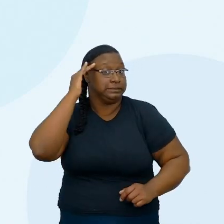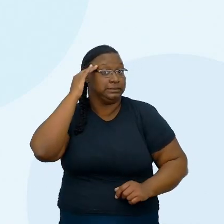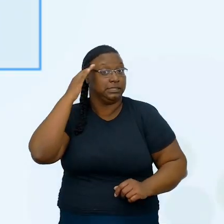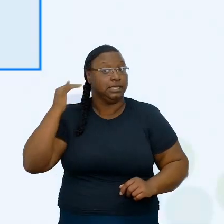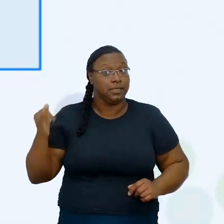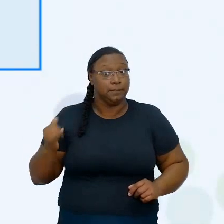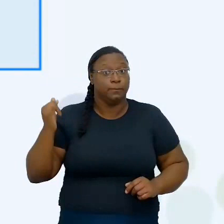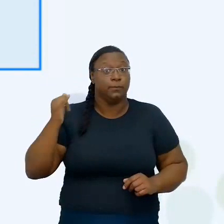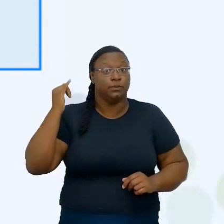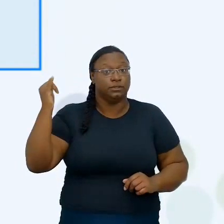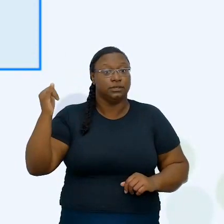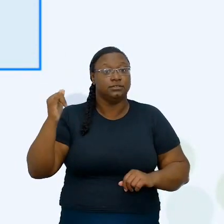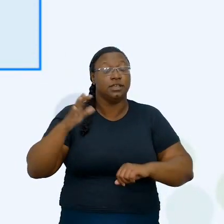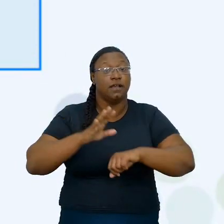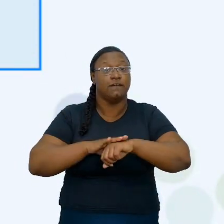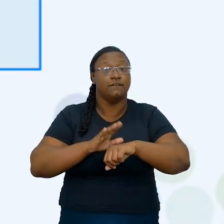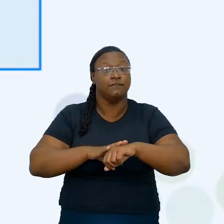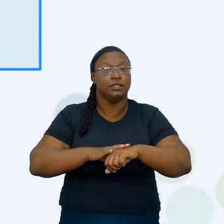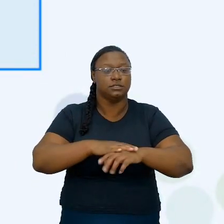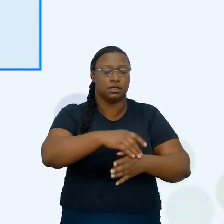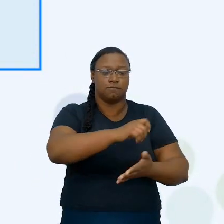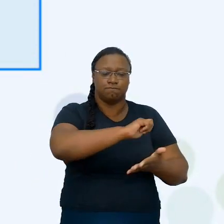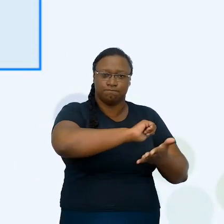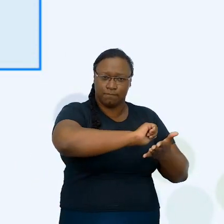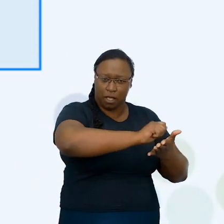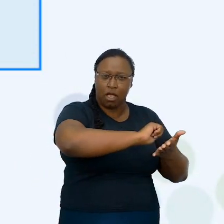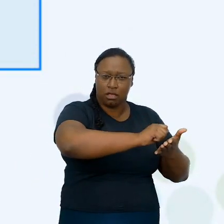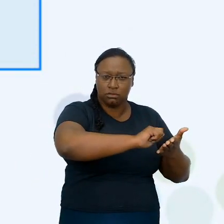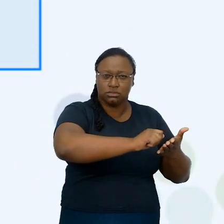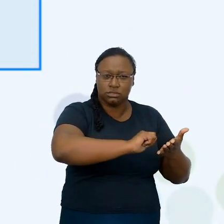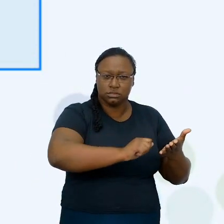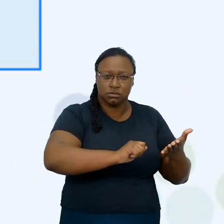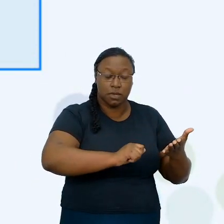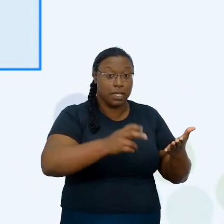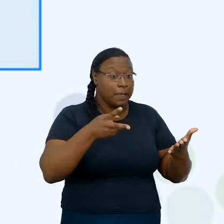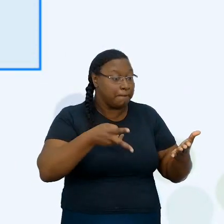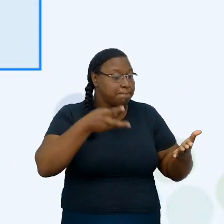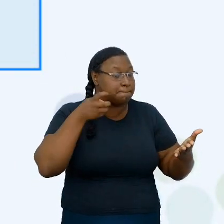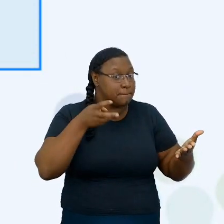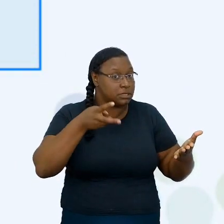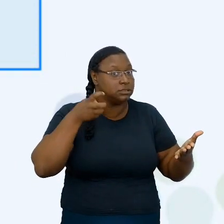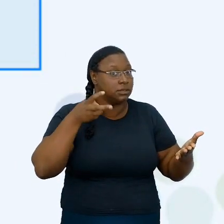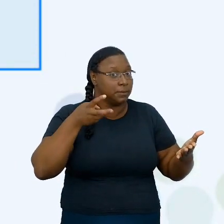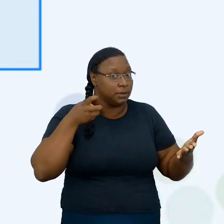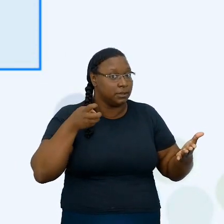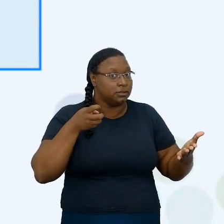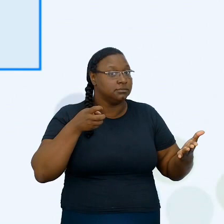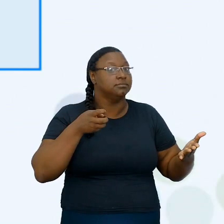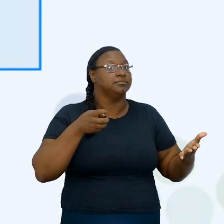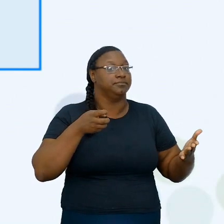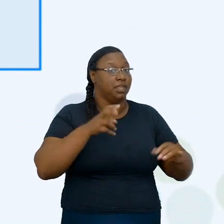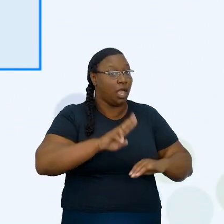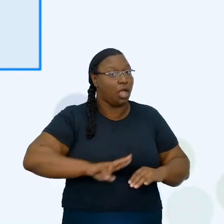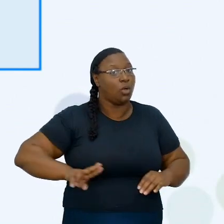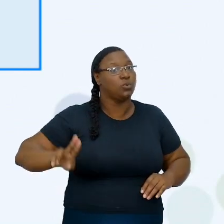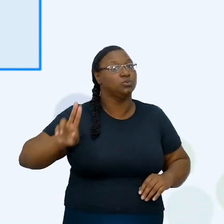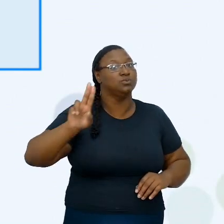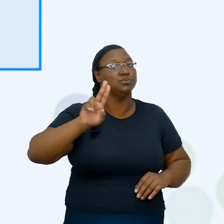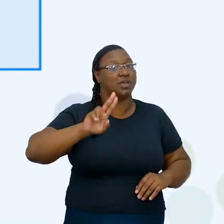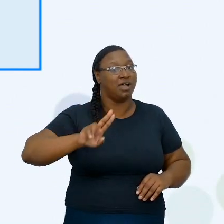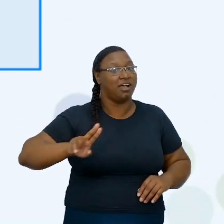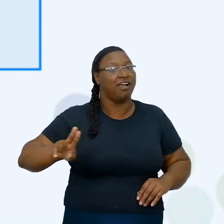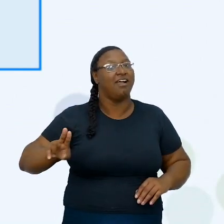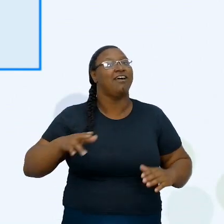eles fizerem esses registros e eles perceberem que esses registros estão sendo utilizados durante a